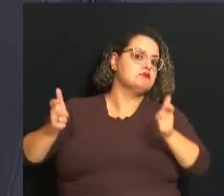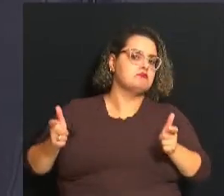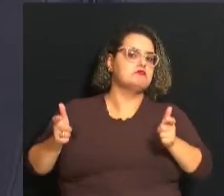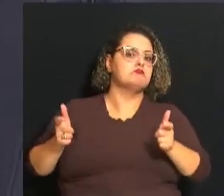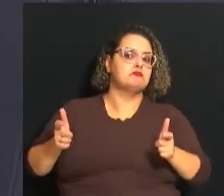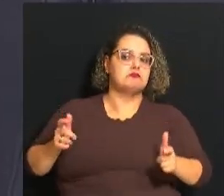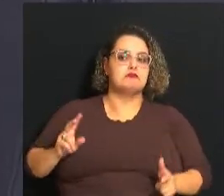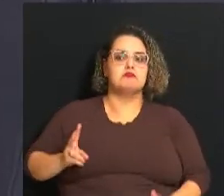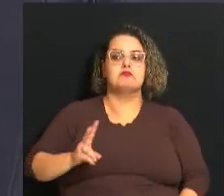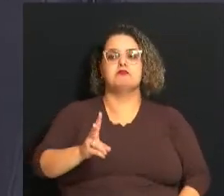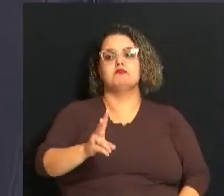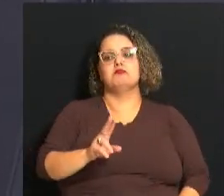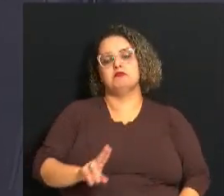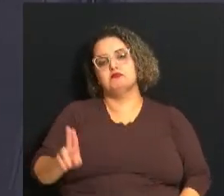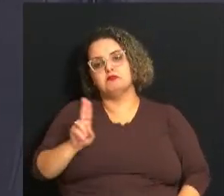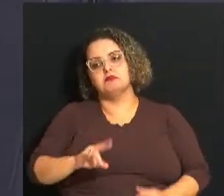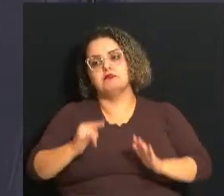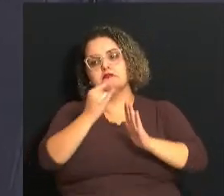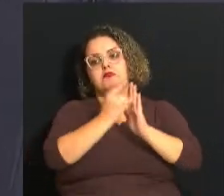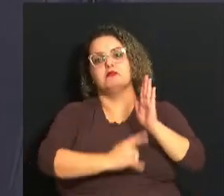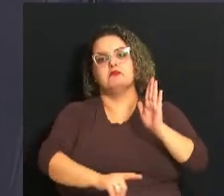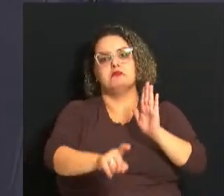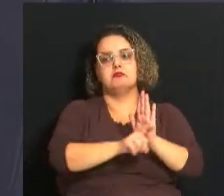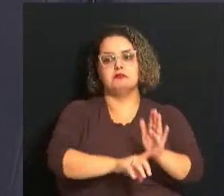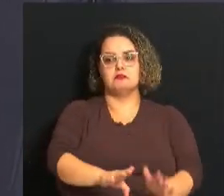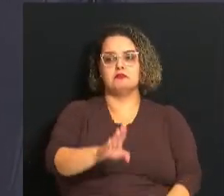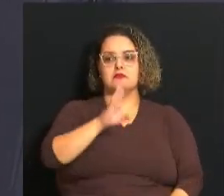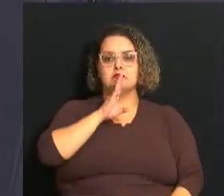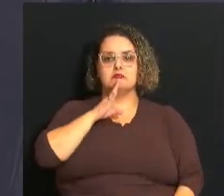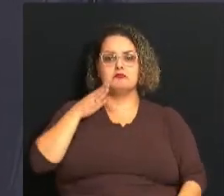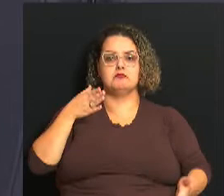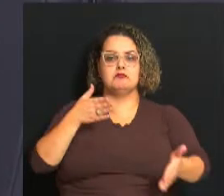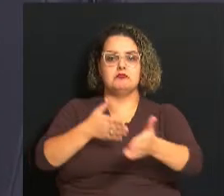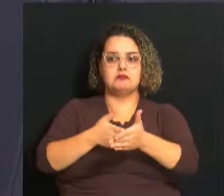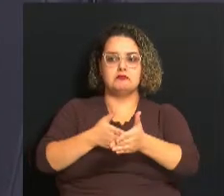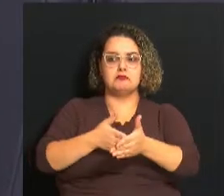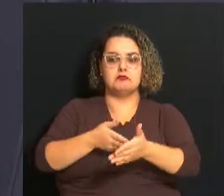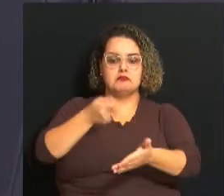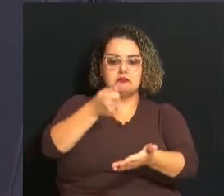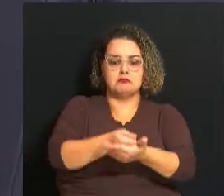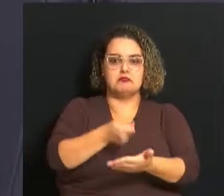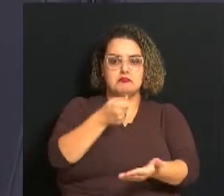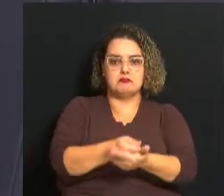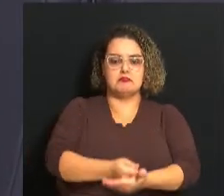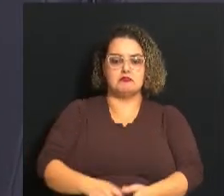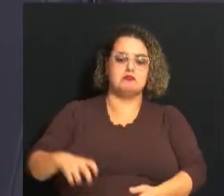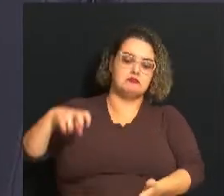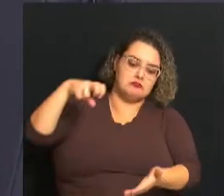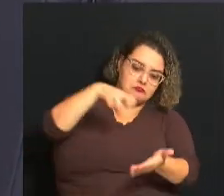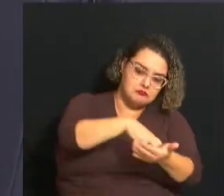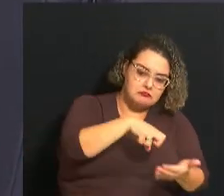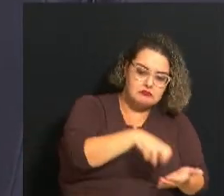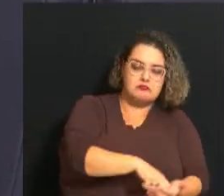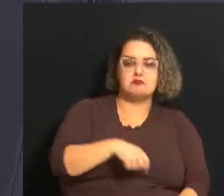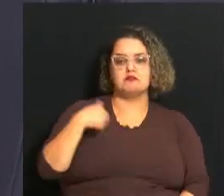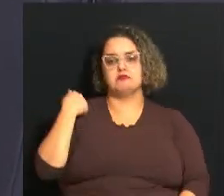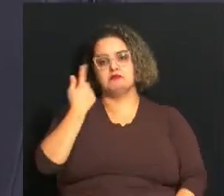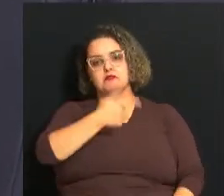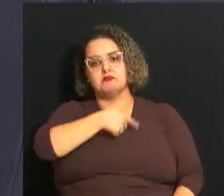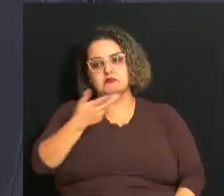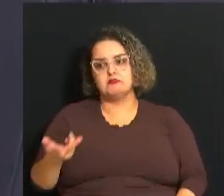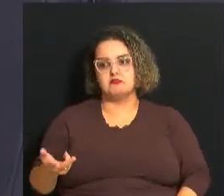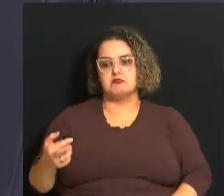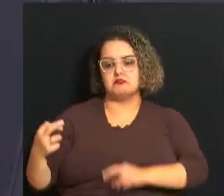usam bar burocracia para silenciar barrar kobori punir Como se colocam como